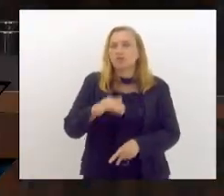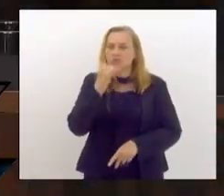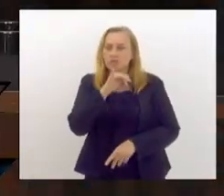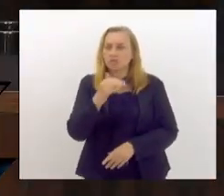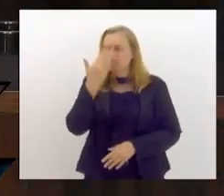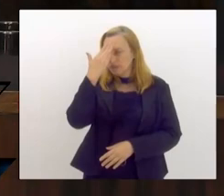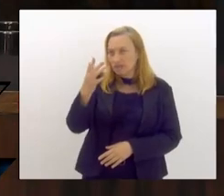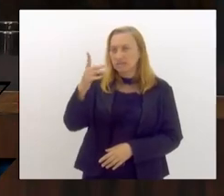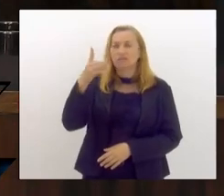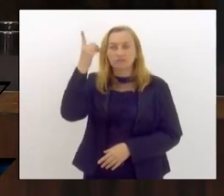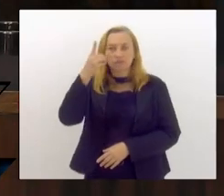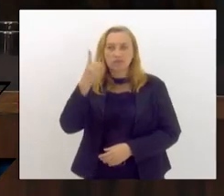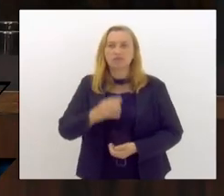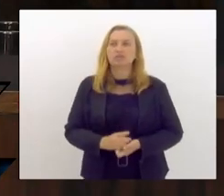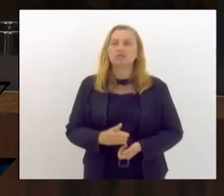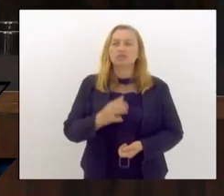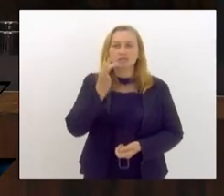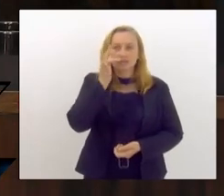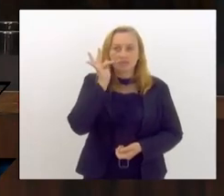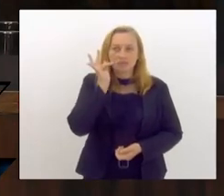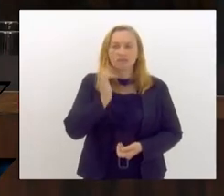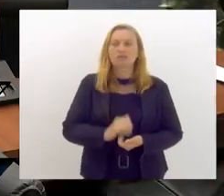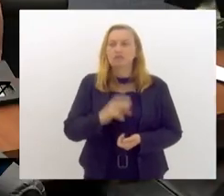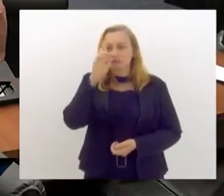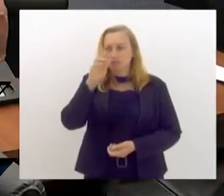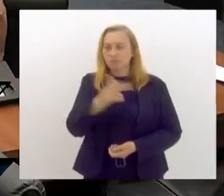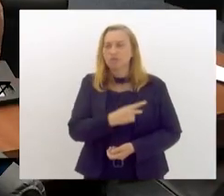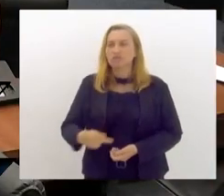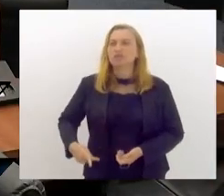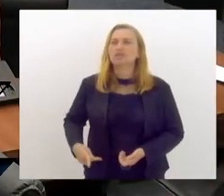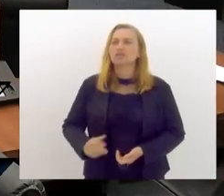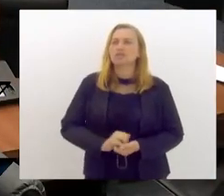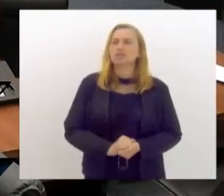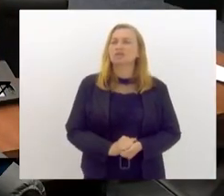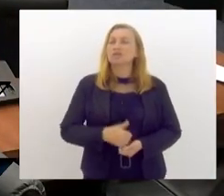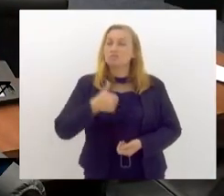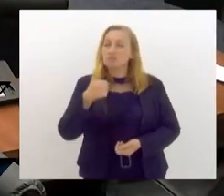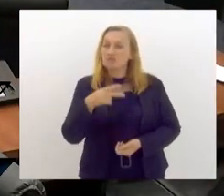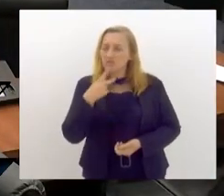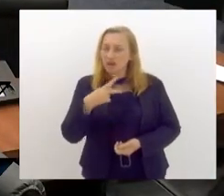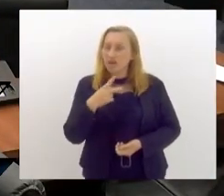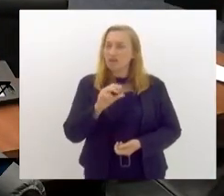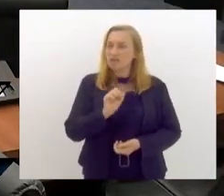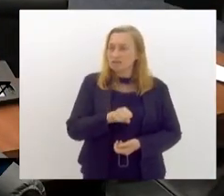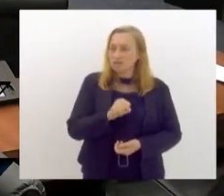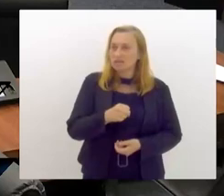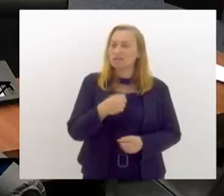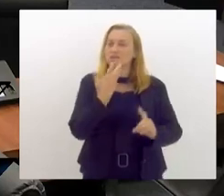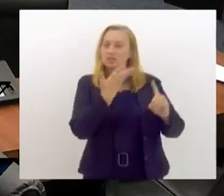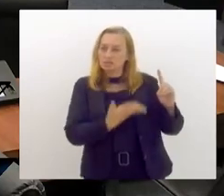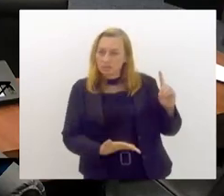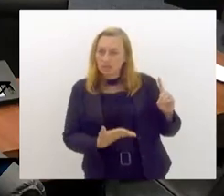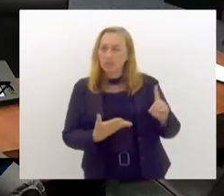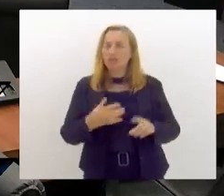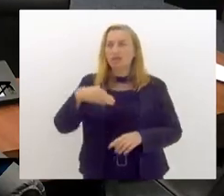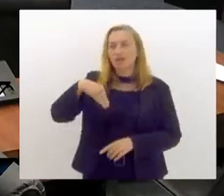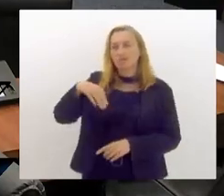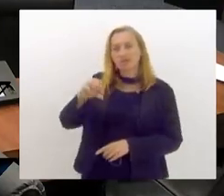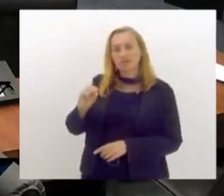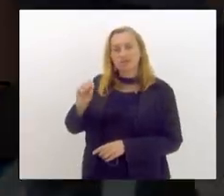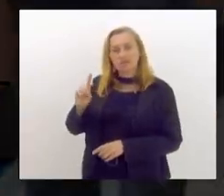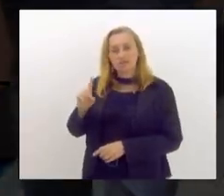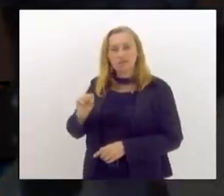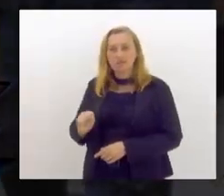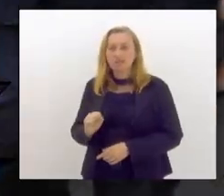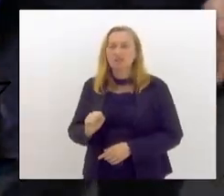deputada. Deputado Serafim. Senhor presidente, primeiro, posicionar favorável essa medalha ao Emicida. É um